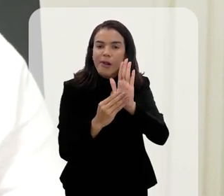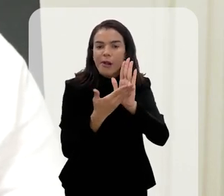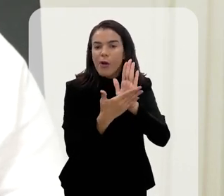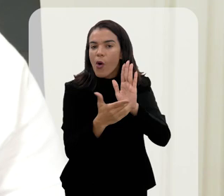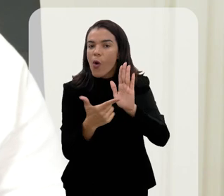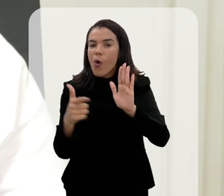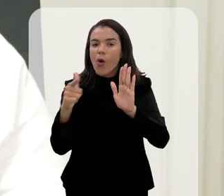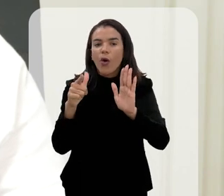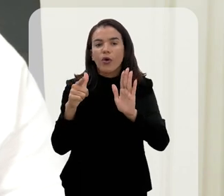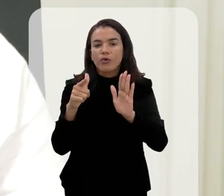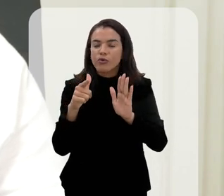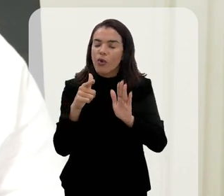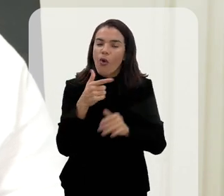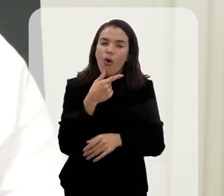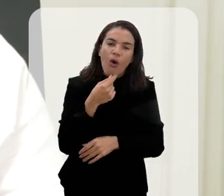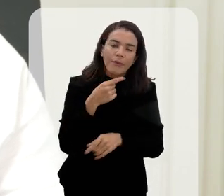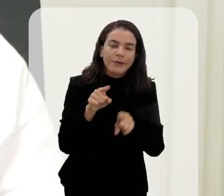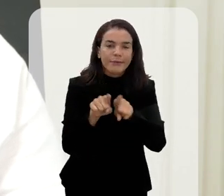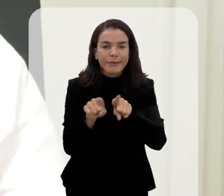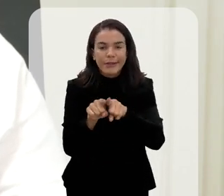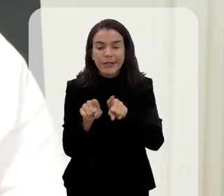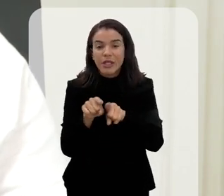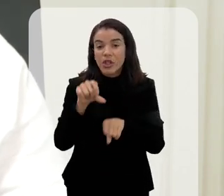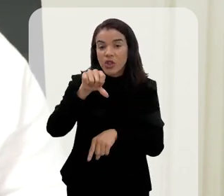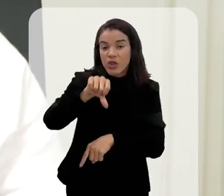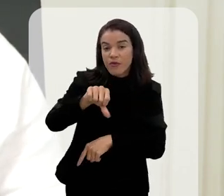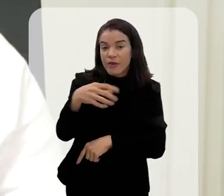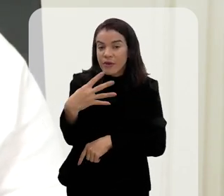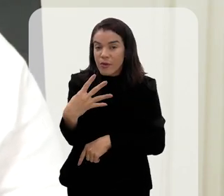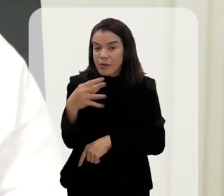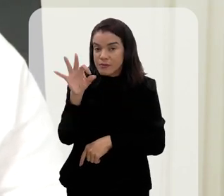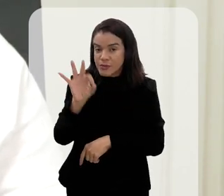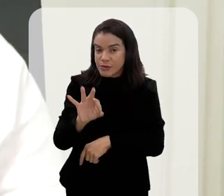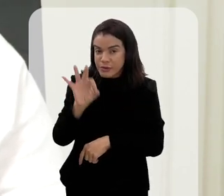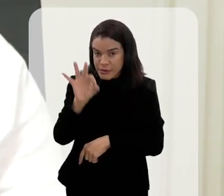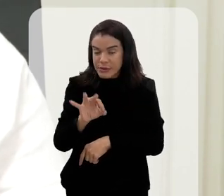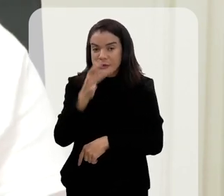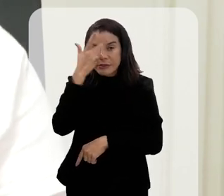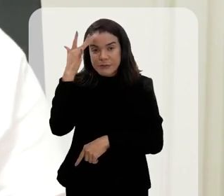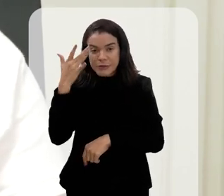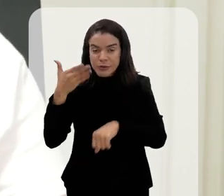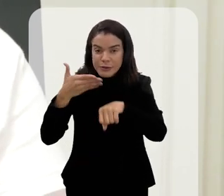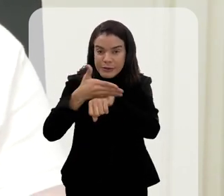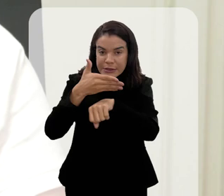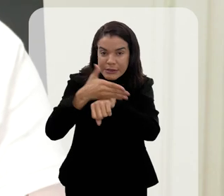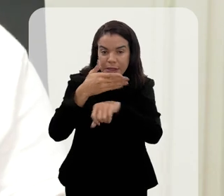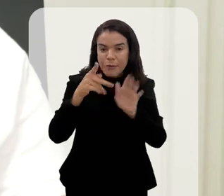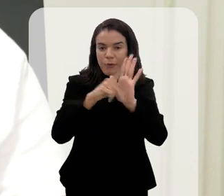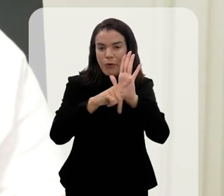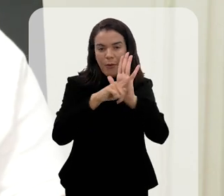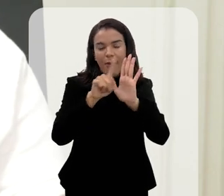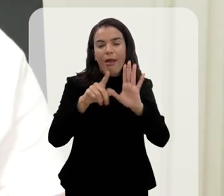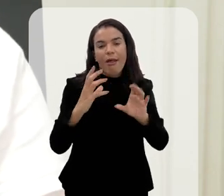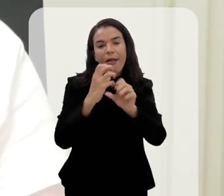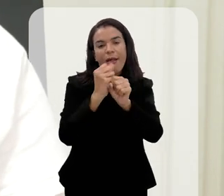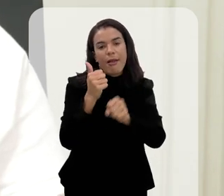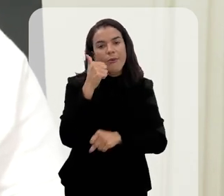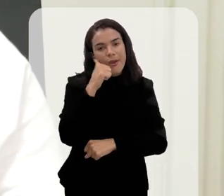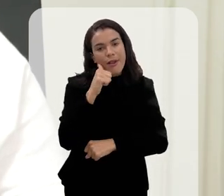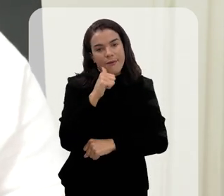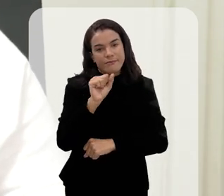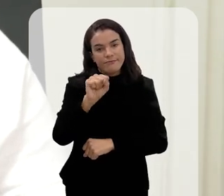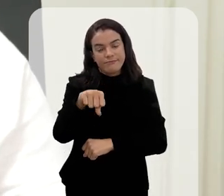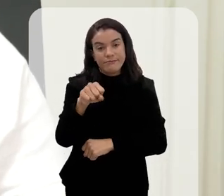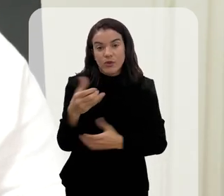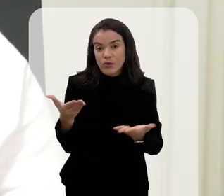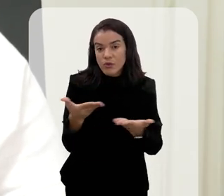nossa metodologia para outras ONGs no Brasil todo, mas se você for ver, 94% das pessoas que acessam esse programa são